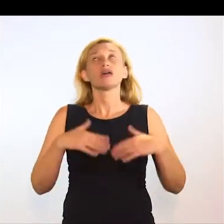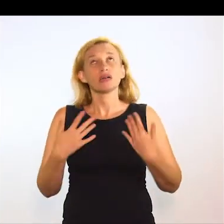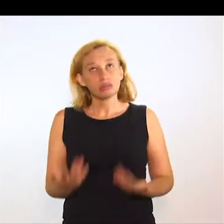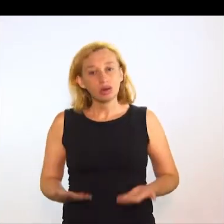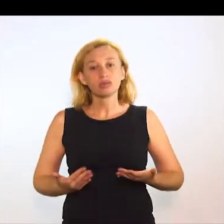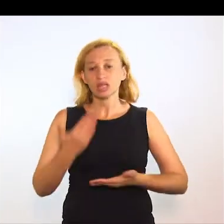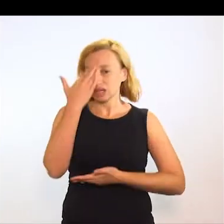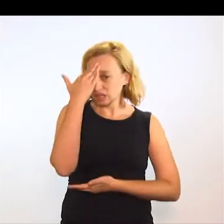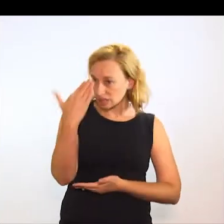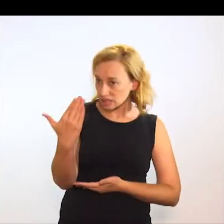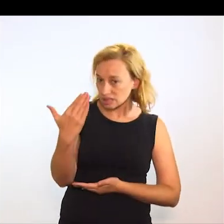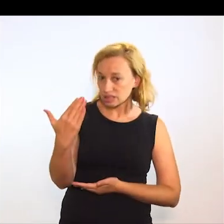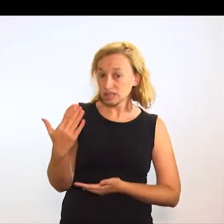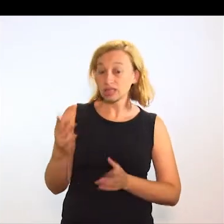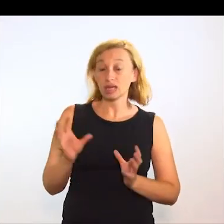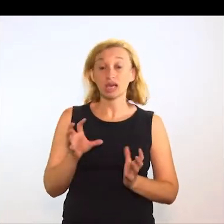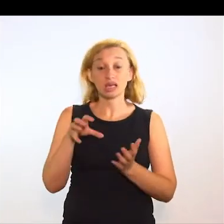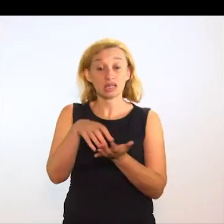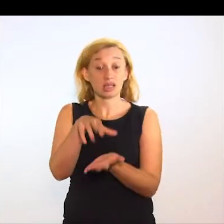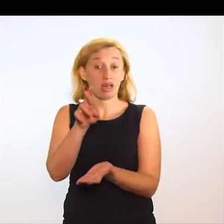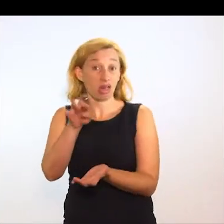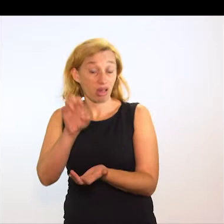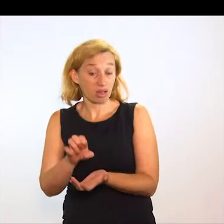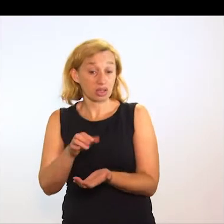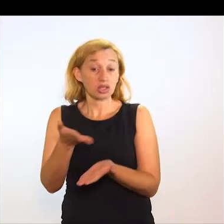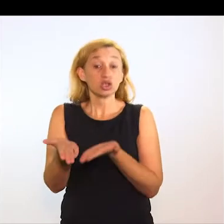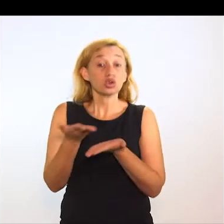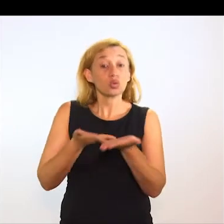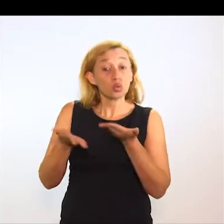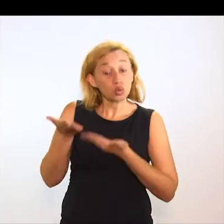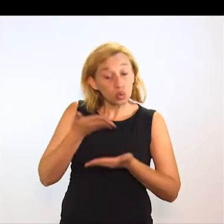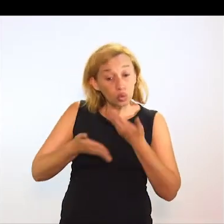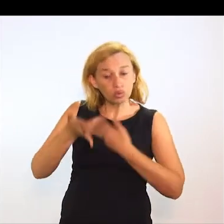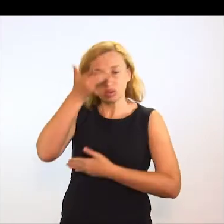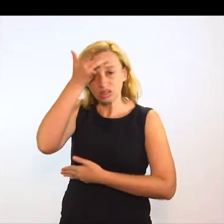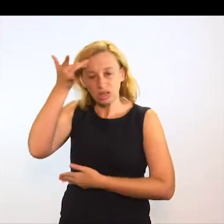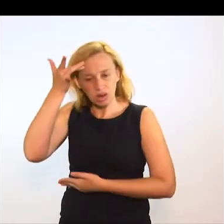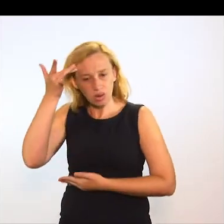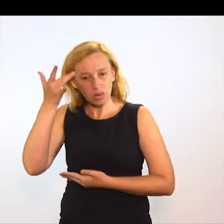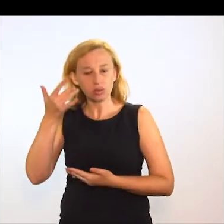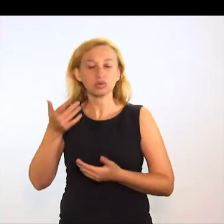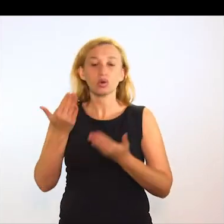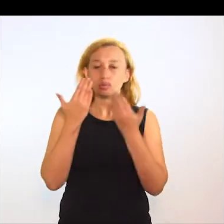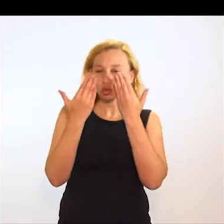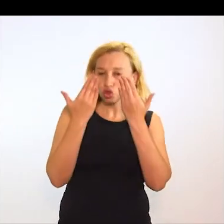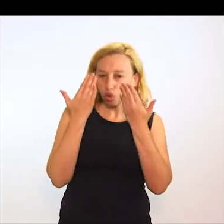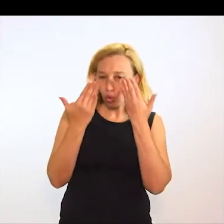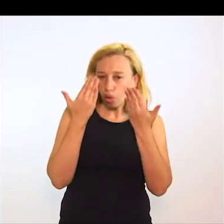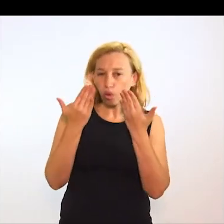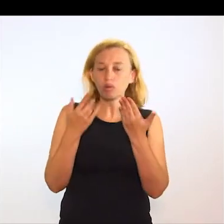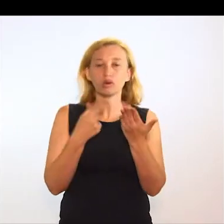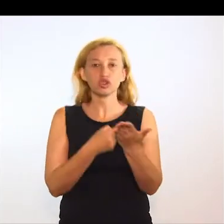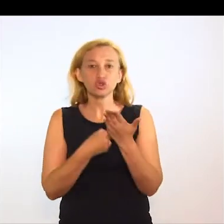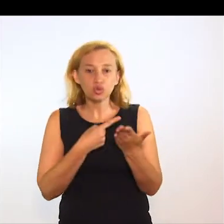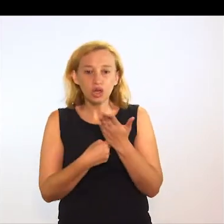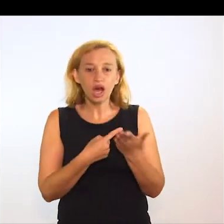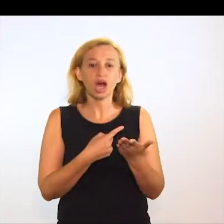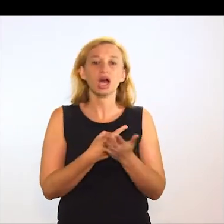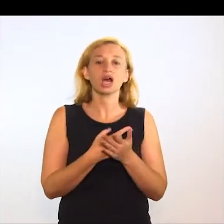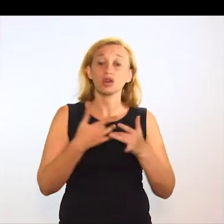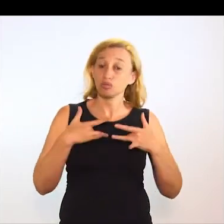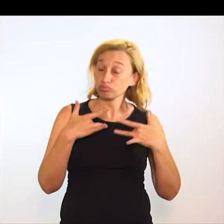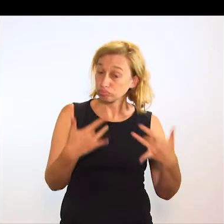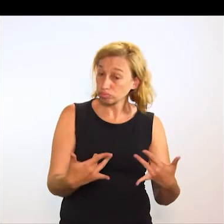pirarem. Então, eu tenho que agradecer muito a essa rede que cuidou da nossa saúde, disponibilizou psicólogos